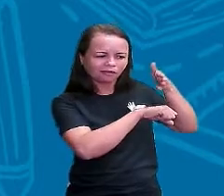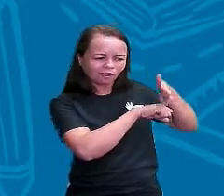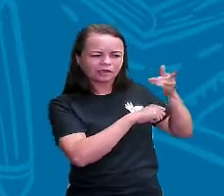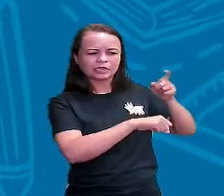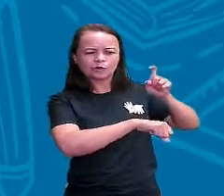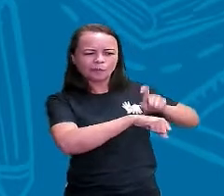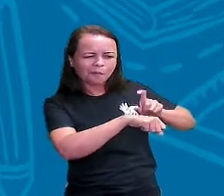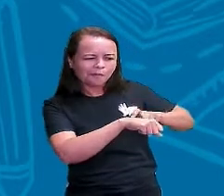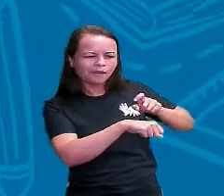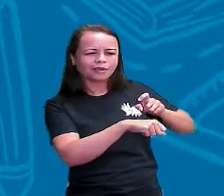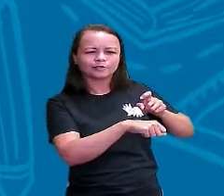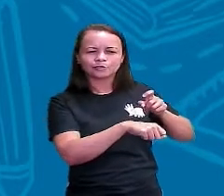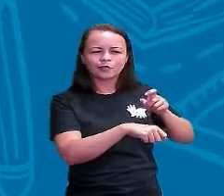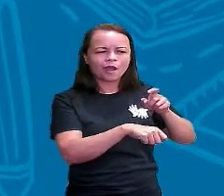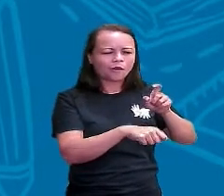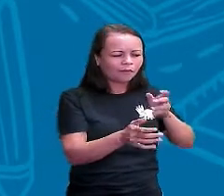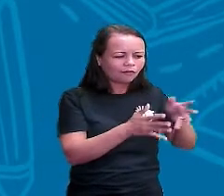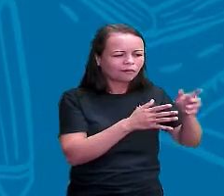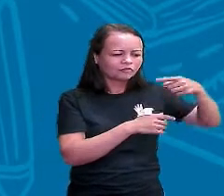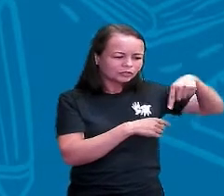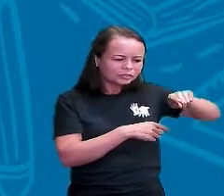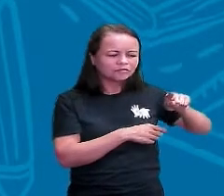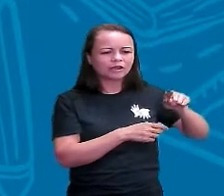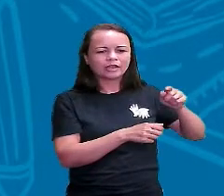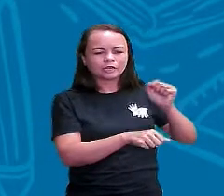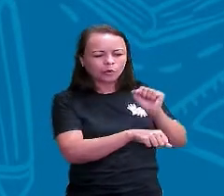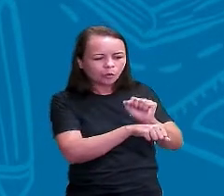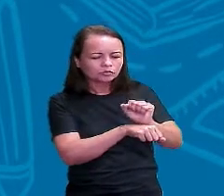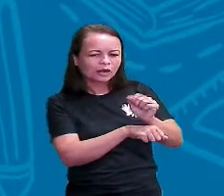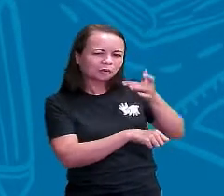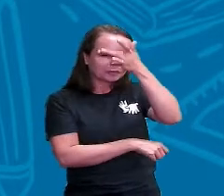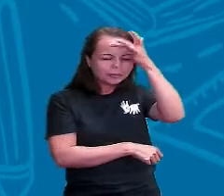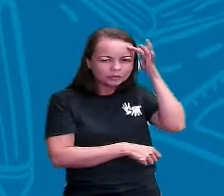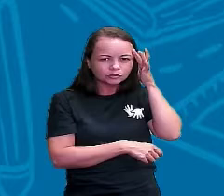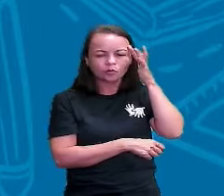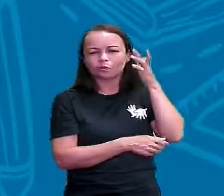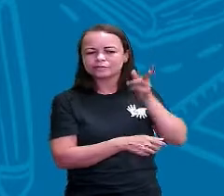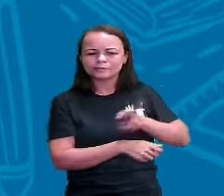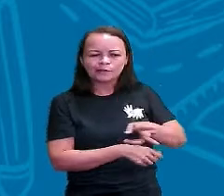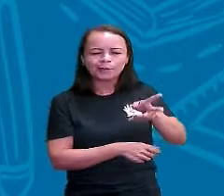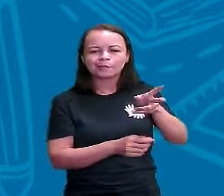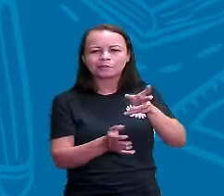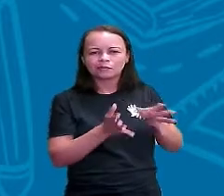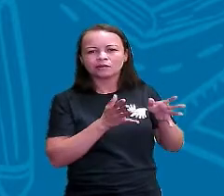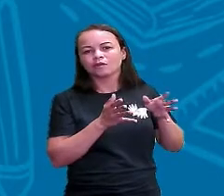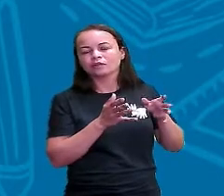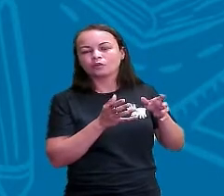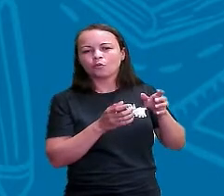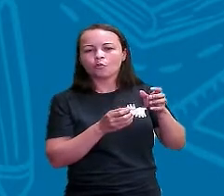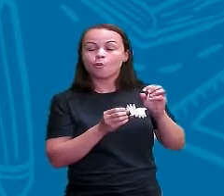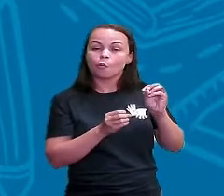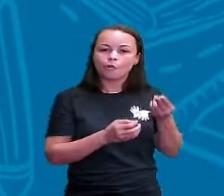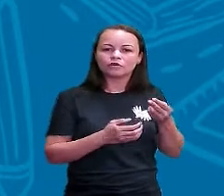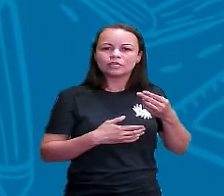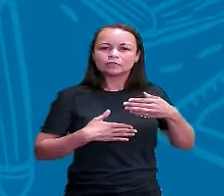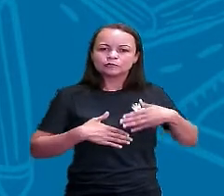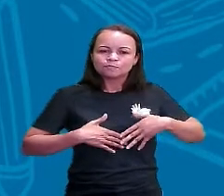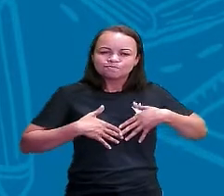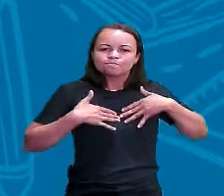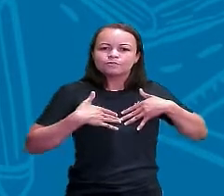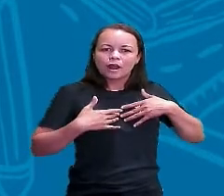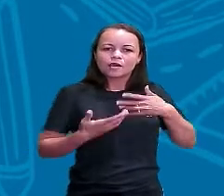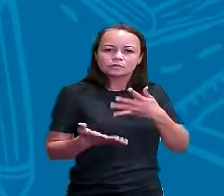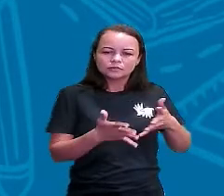tal, você vai para aquele restaurante, ou você vai se encontrar com aquela pessoa que você tanto quer encontrar, ou você vai fazer algo que você tem muito prazer, você já está